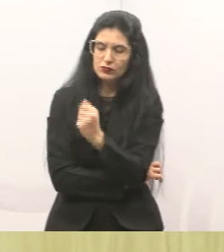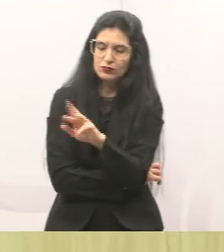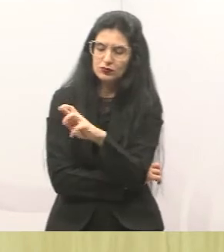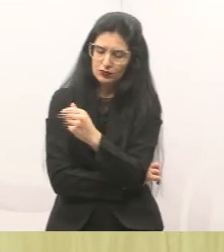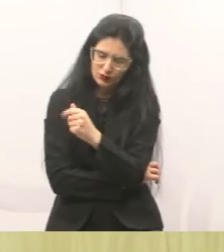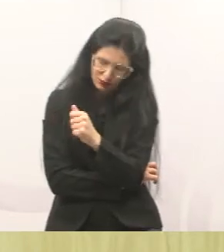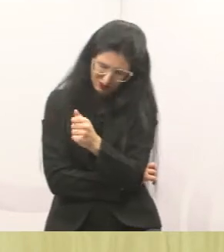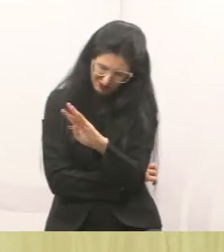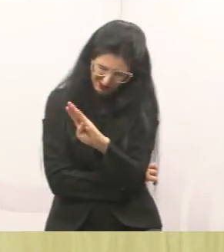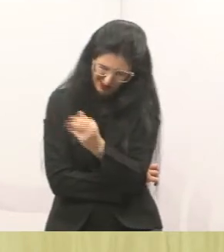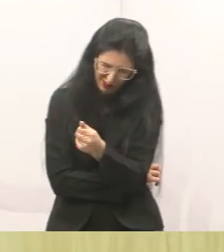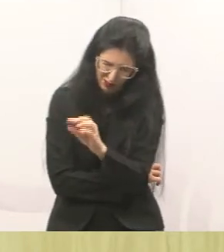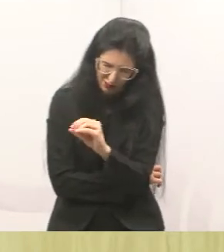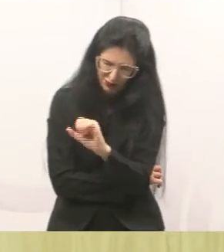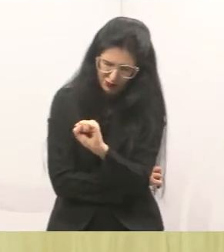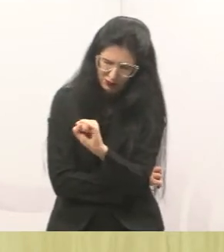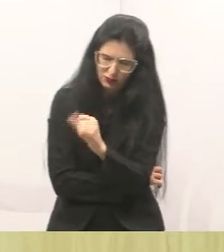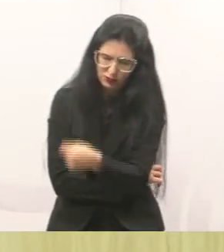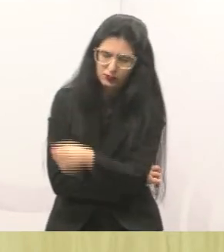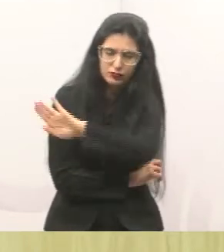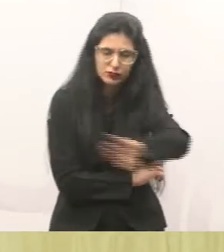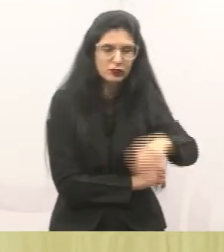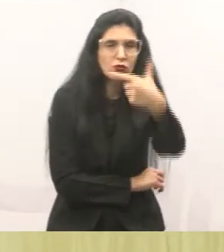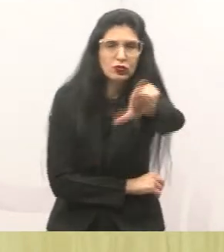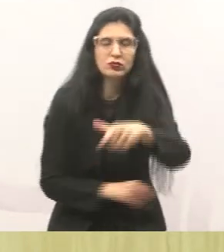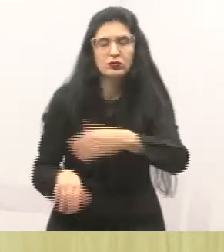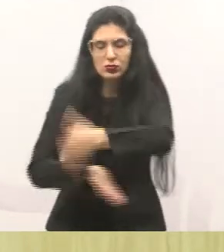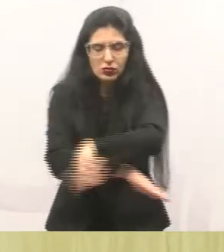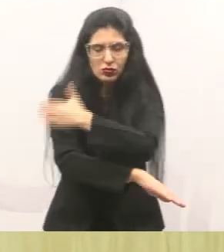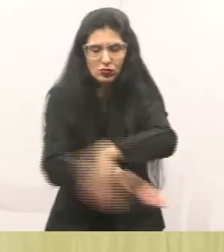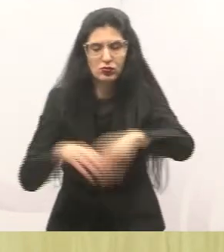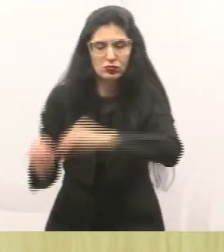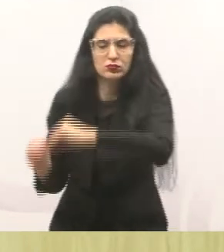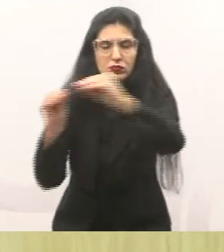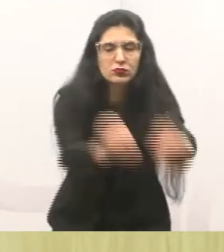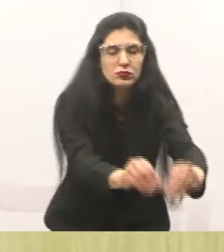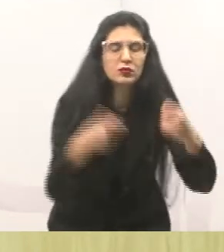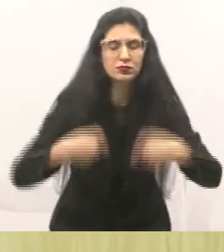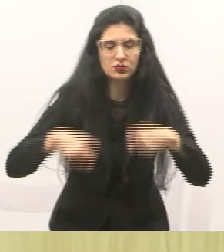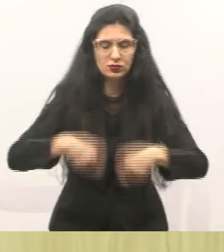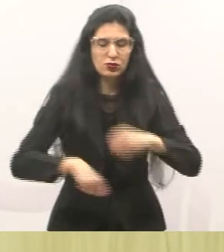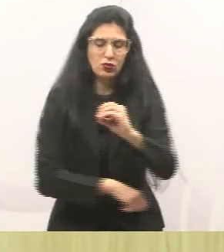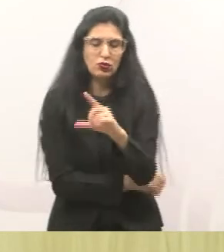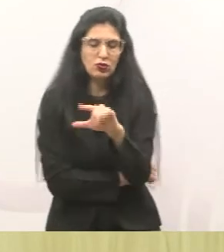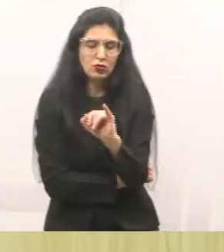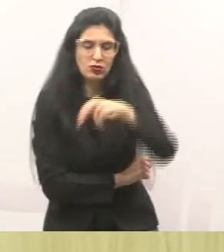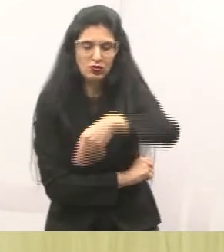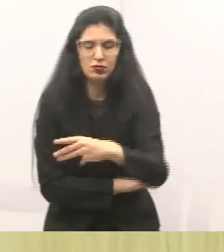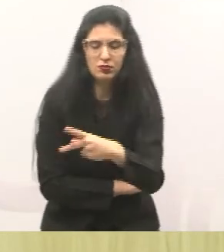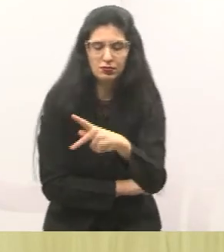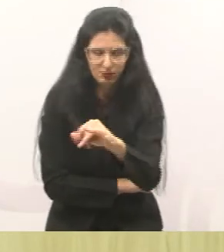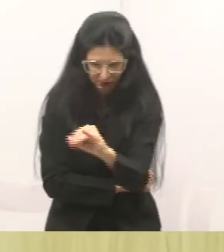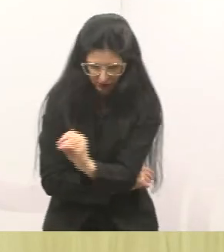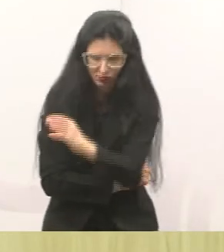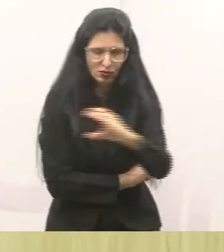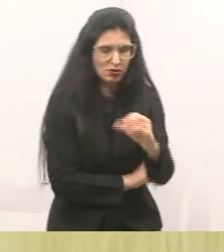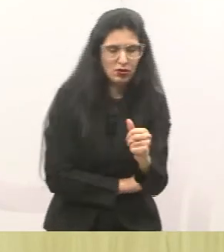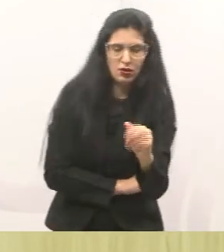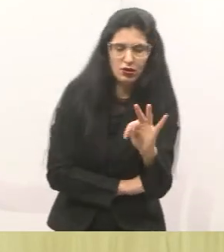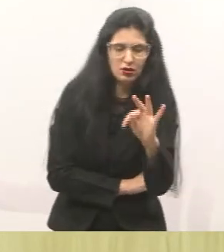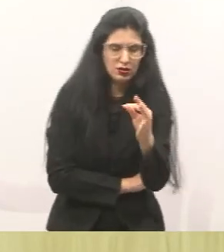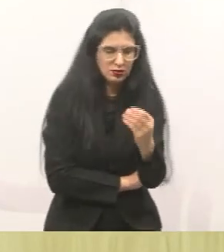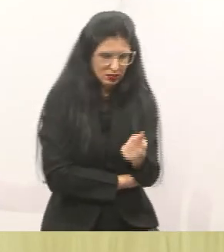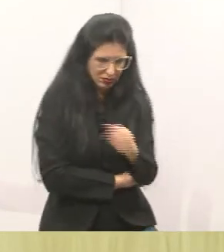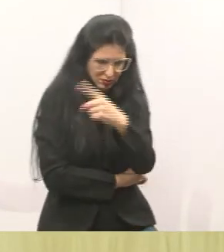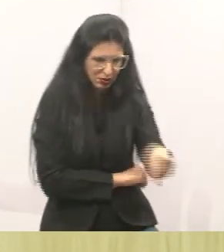solicitação é necessária devido ao grande número de motoboys que se encontram prestando serviço para as lojas do Jacareí Shopping e estacionam